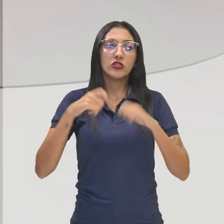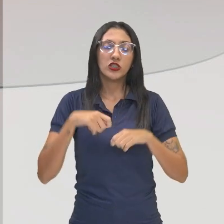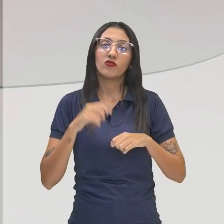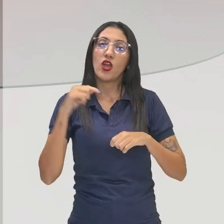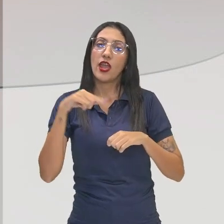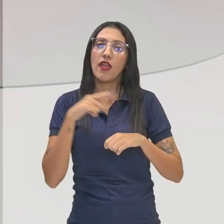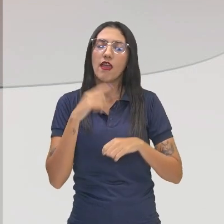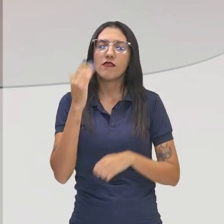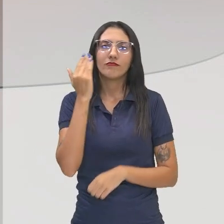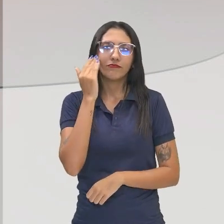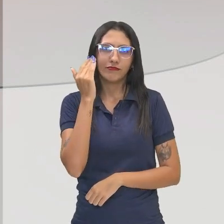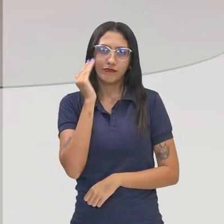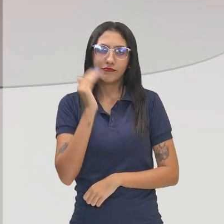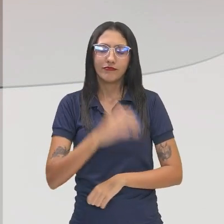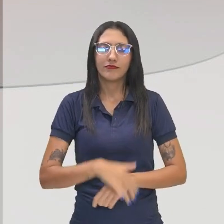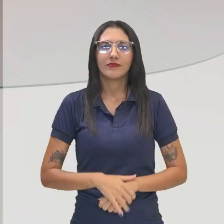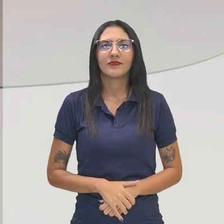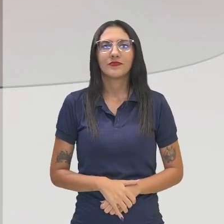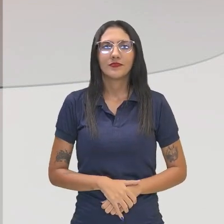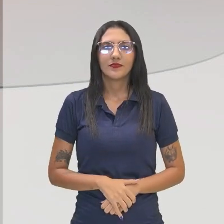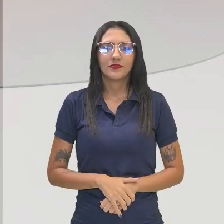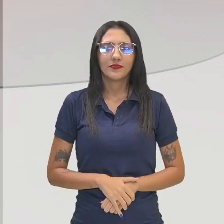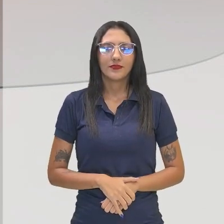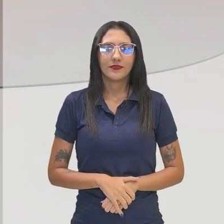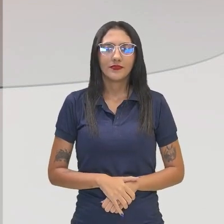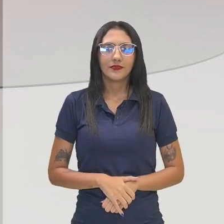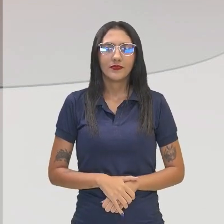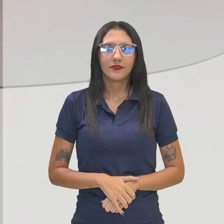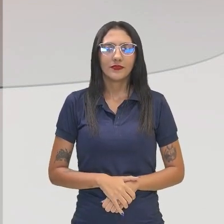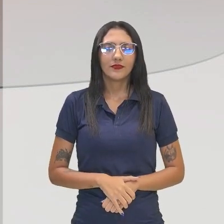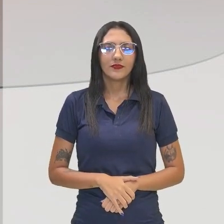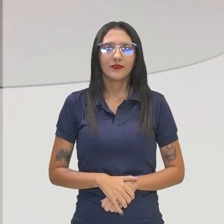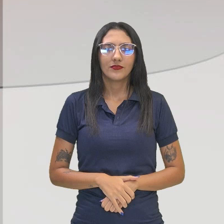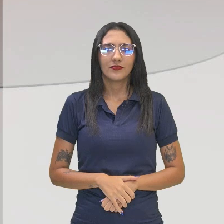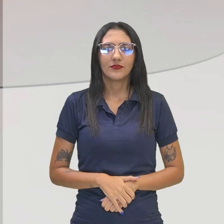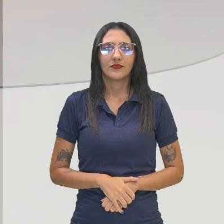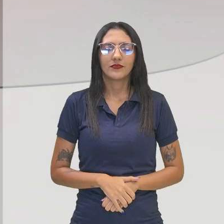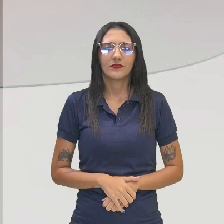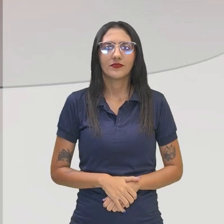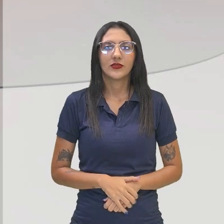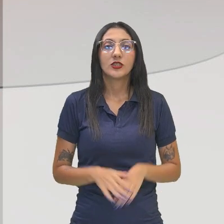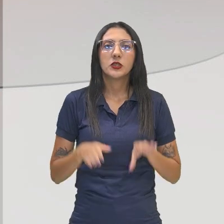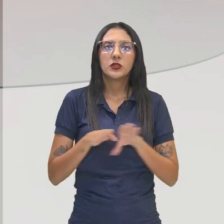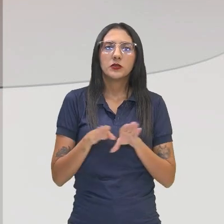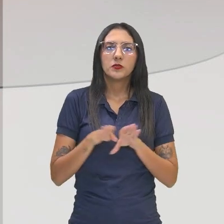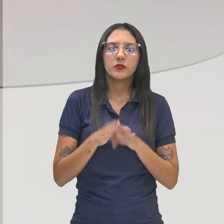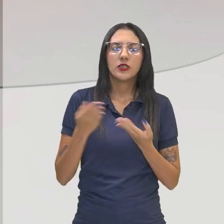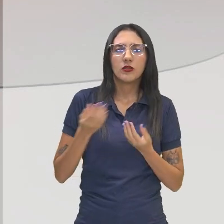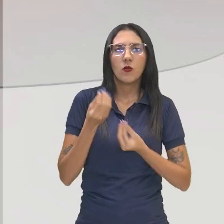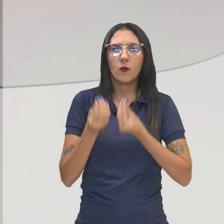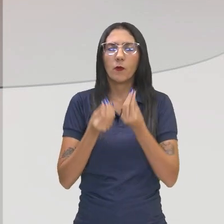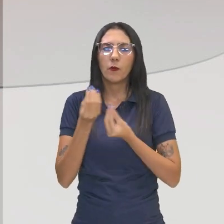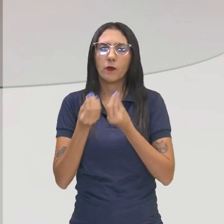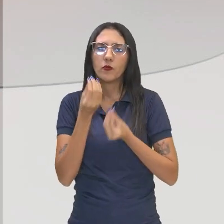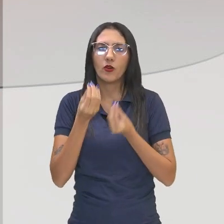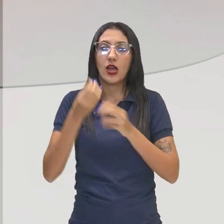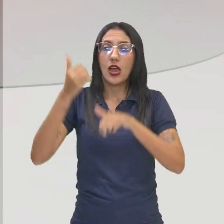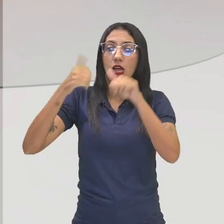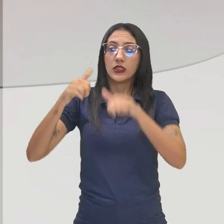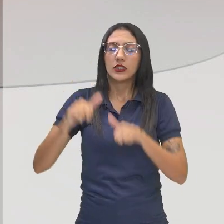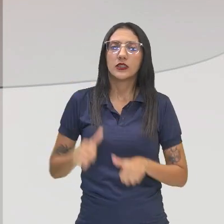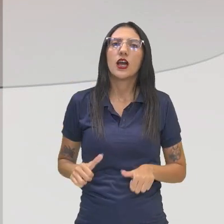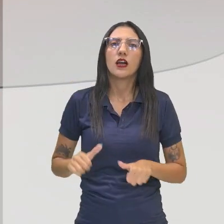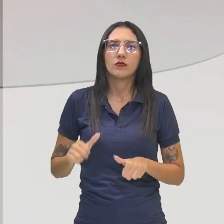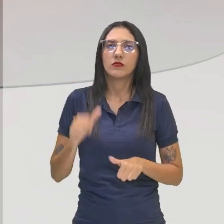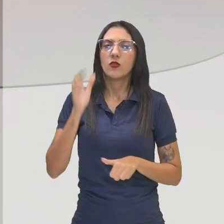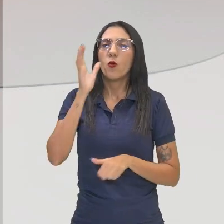compreensão. Assim como as lições aprendidas, né? Analisar os eventos, né,